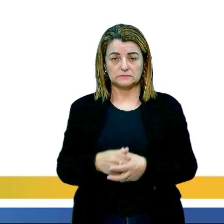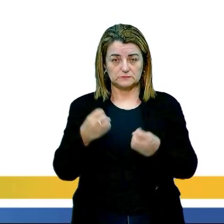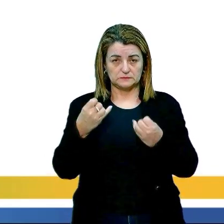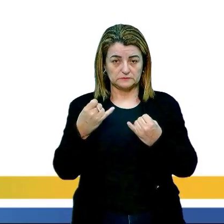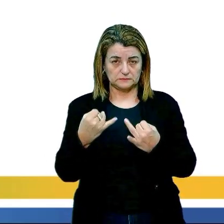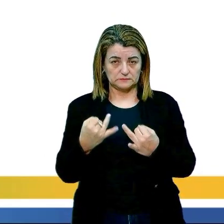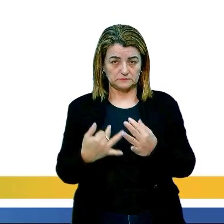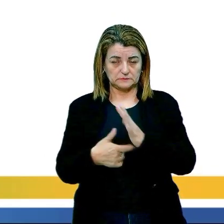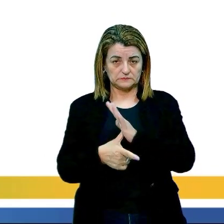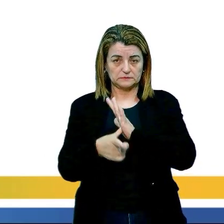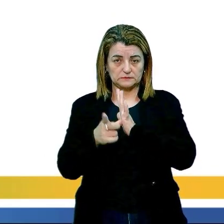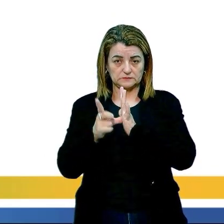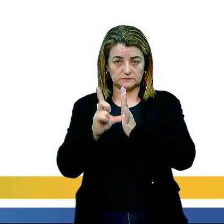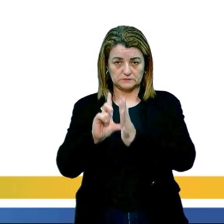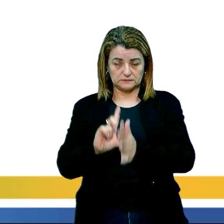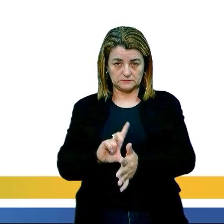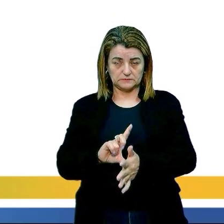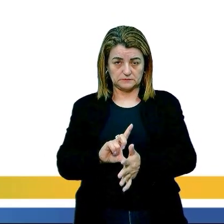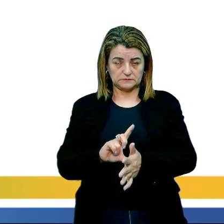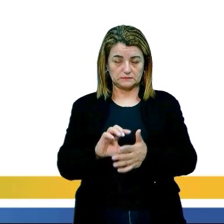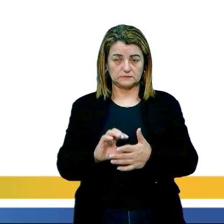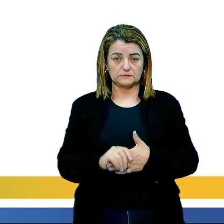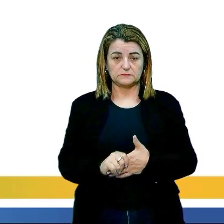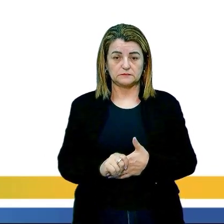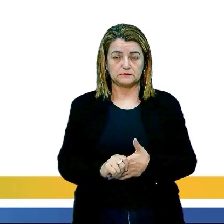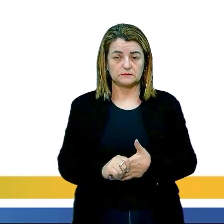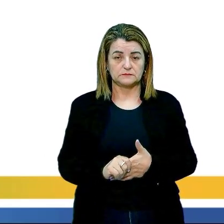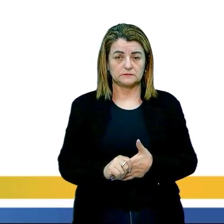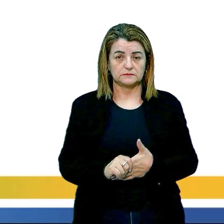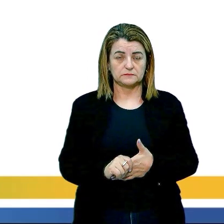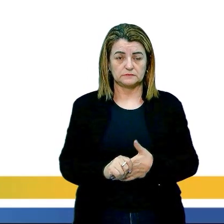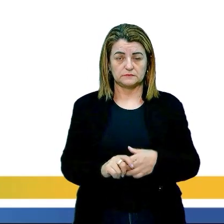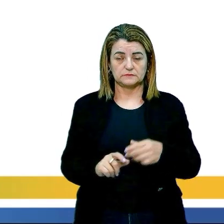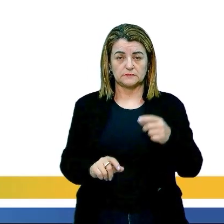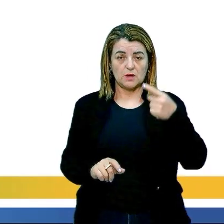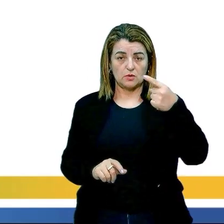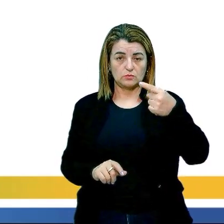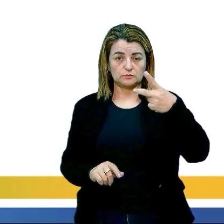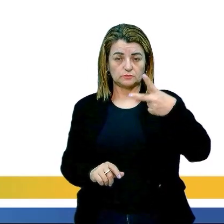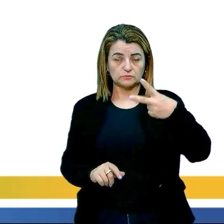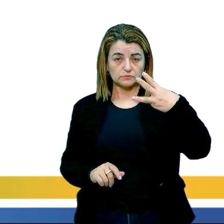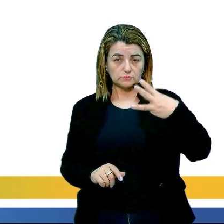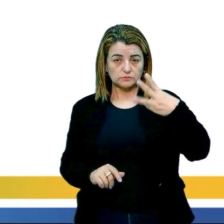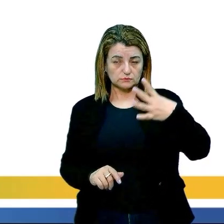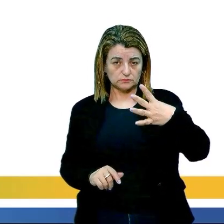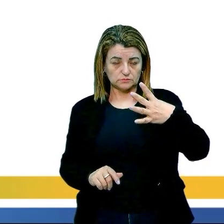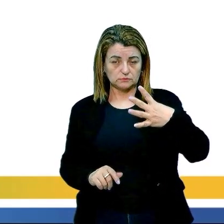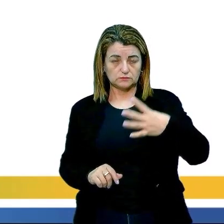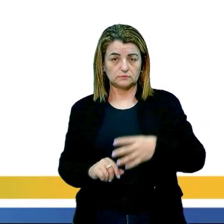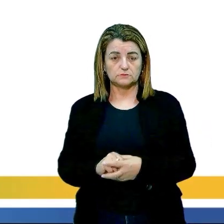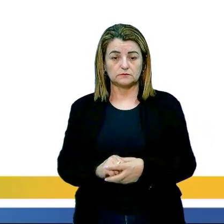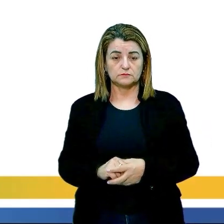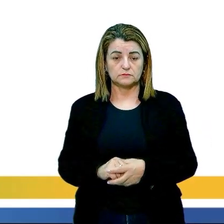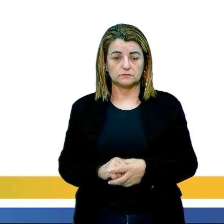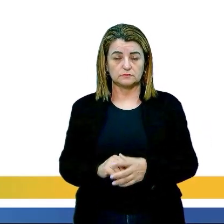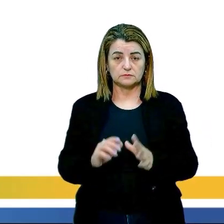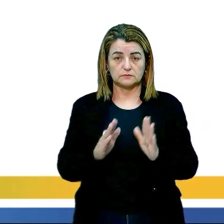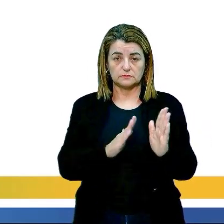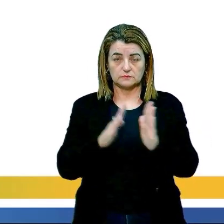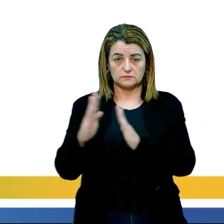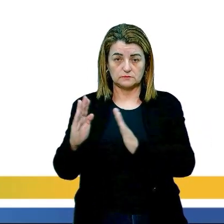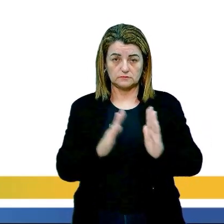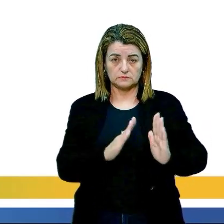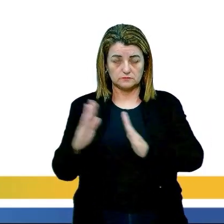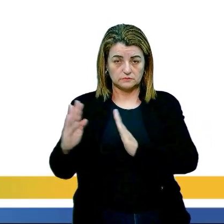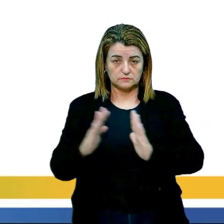Diz assim, antes das proposições, os trechos 1, 2, 3 e 4 referem-se pela ordem